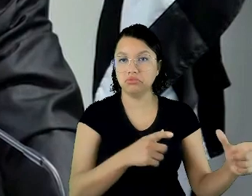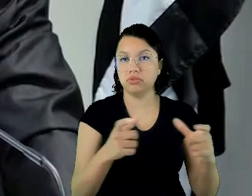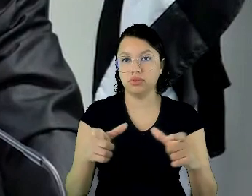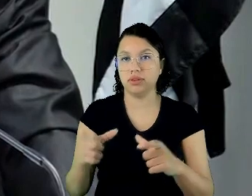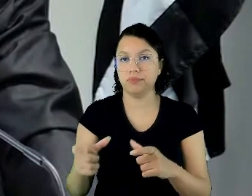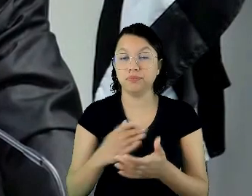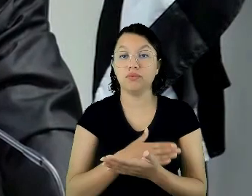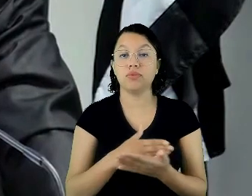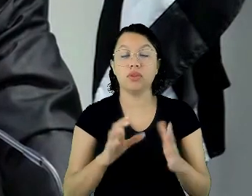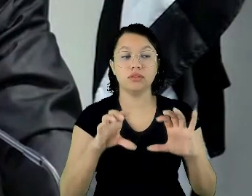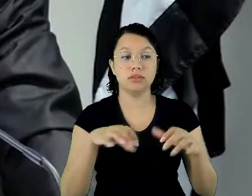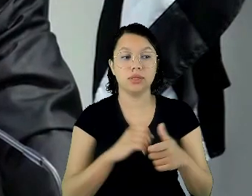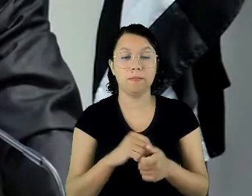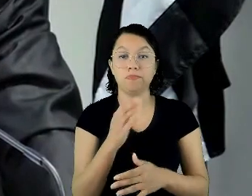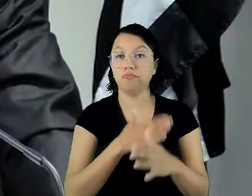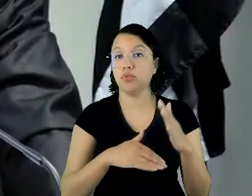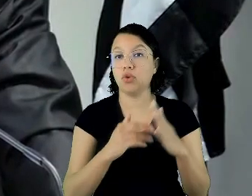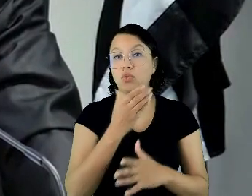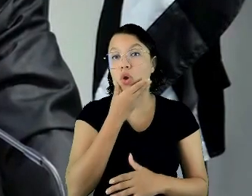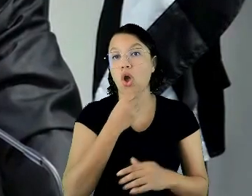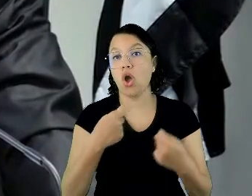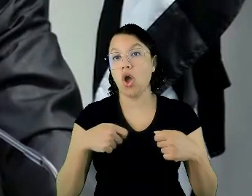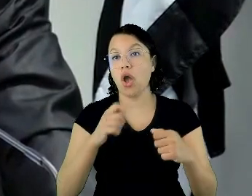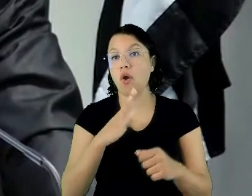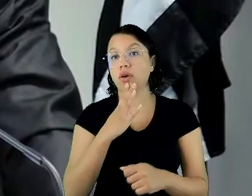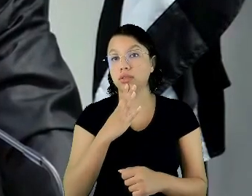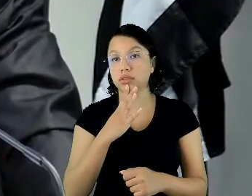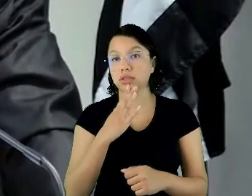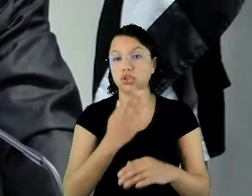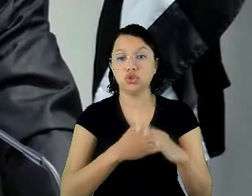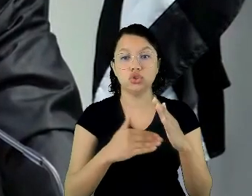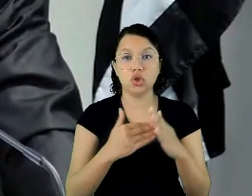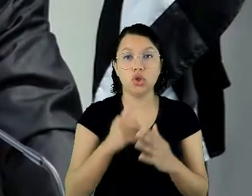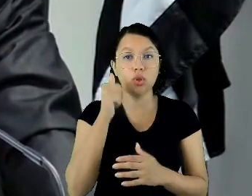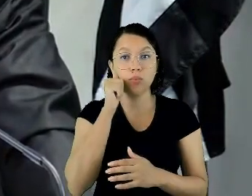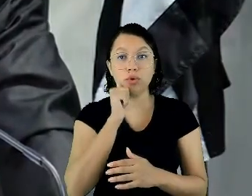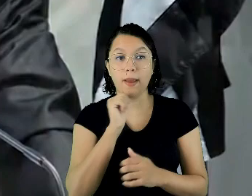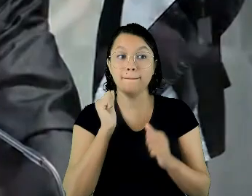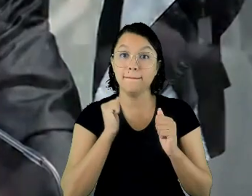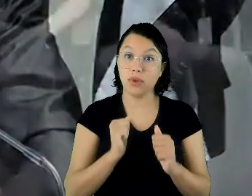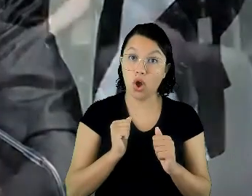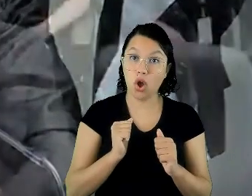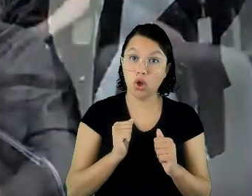precisa conhecer, toda mulher pode e deve ajudar.